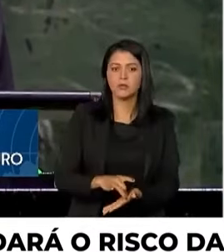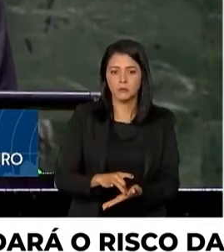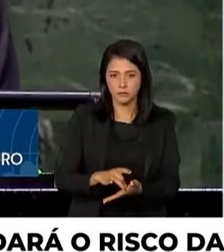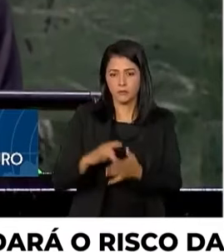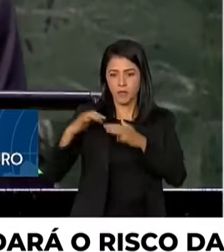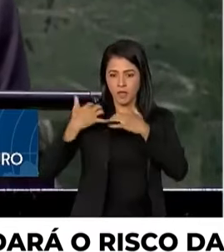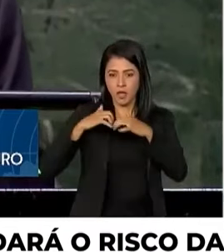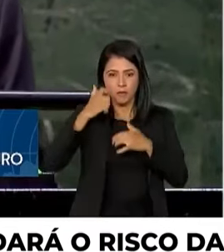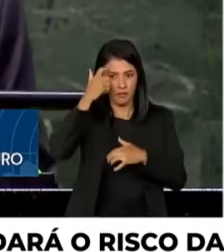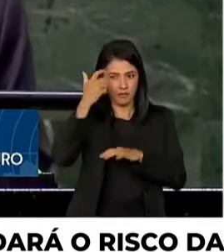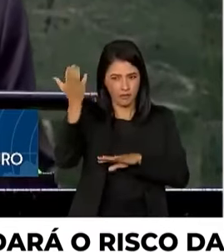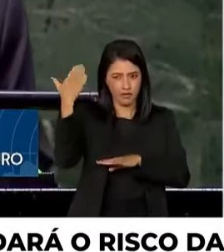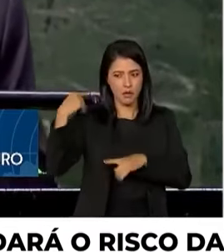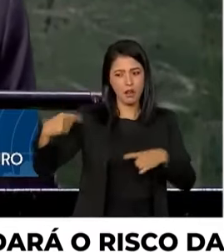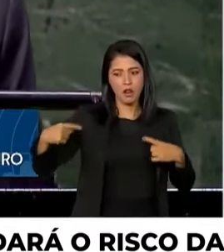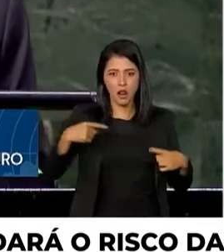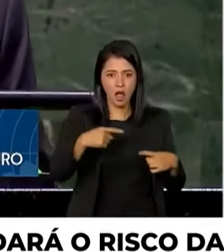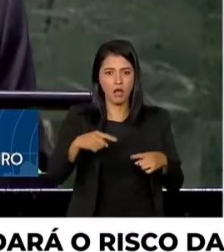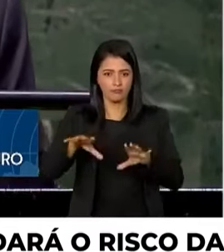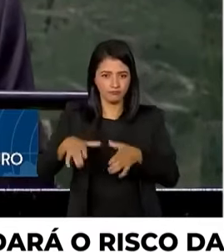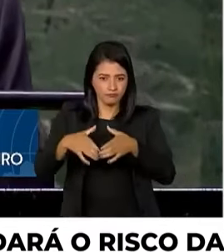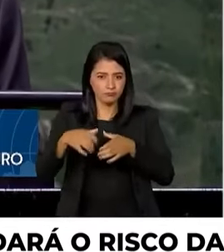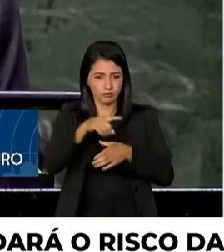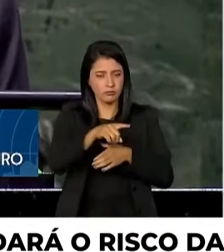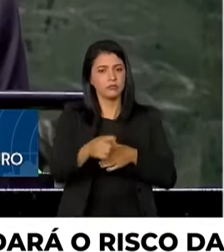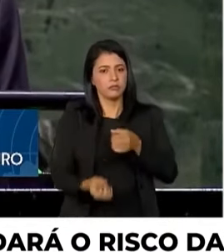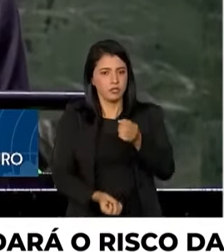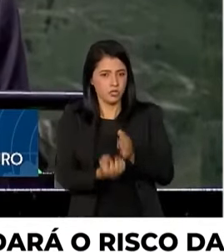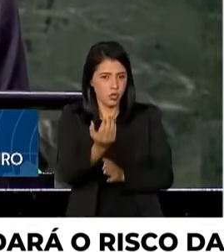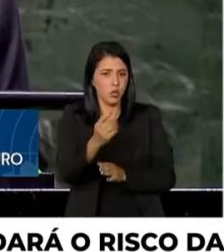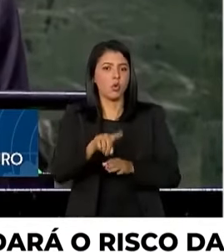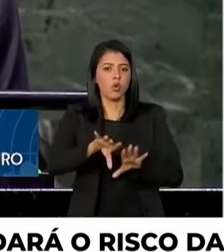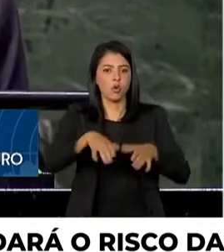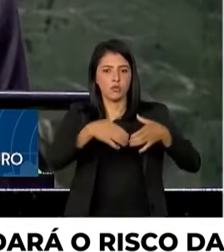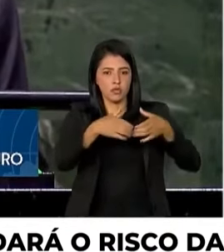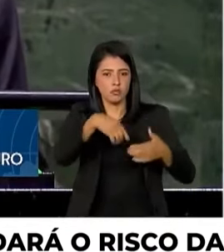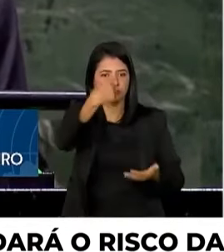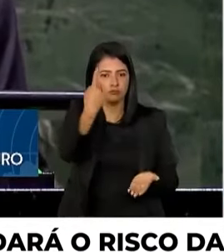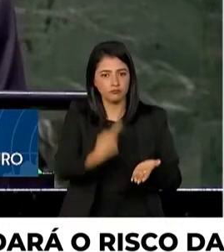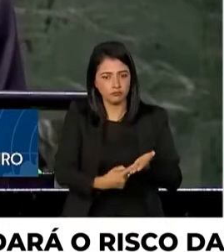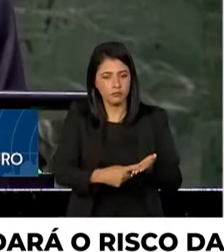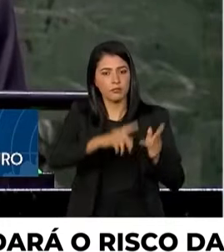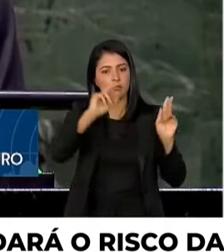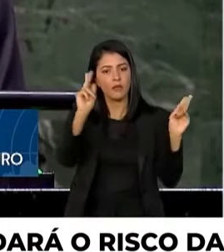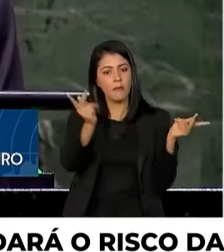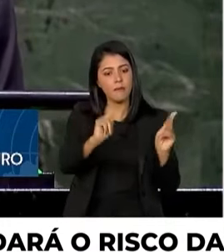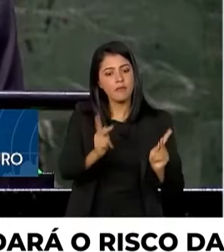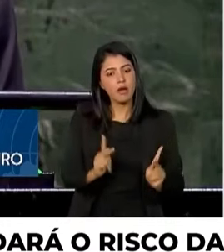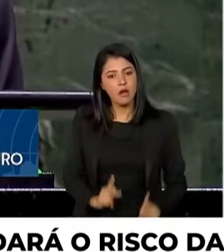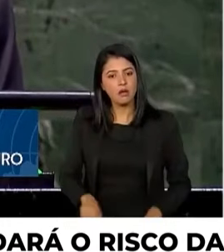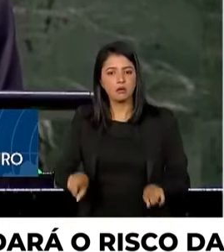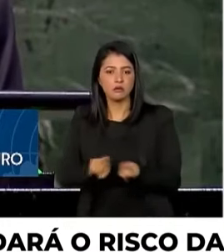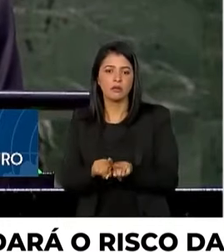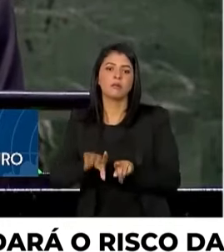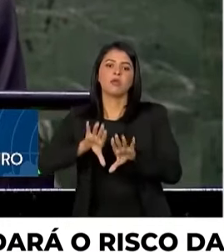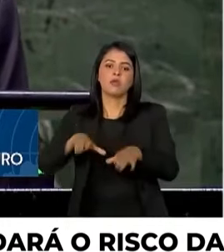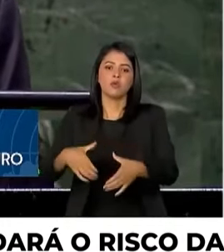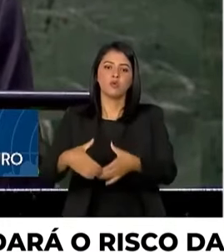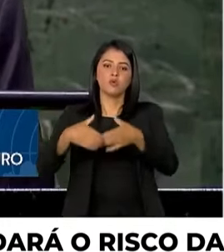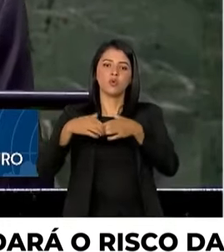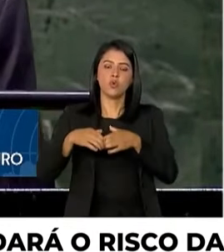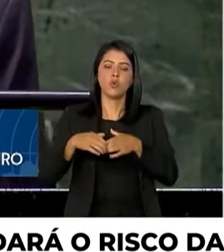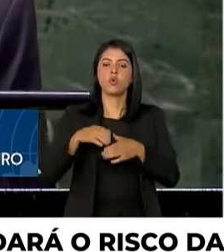querer nas primeiras segundas terceiras quartas eh hora que a abrir a assembleia